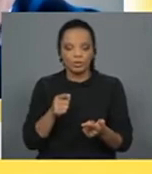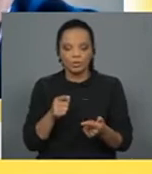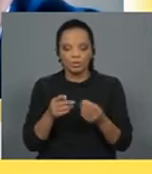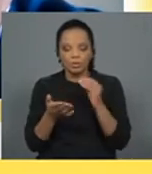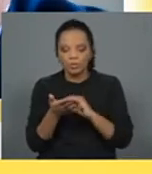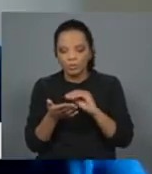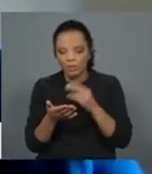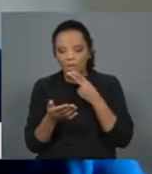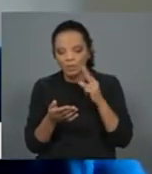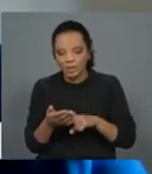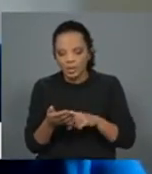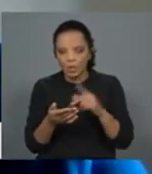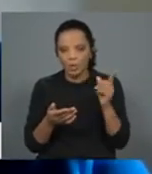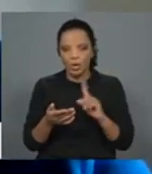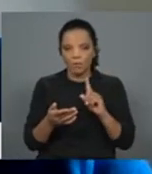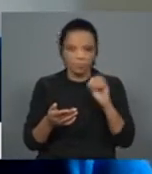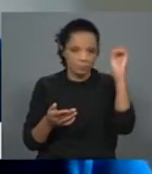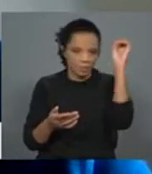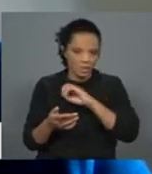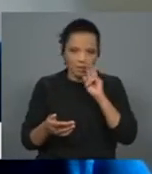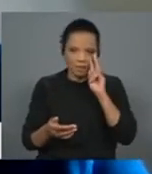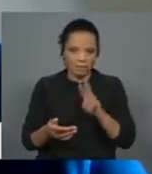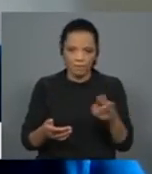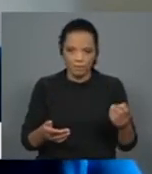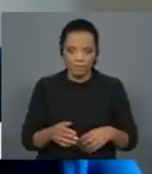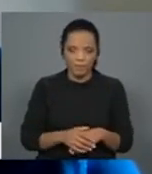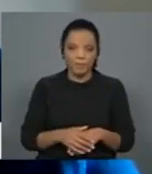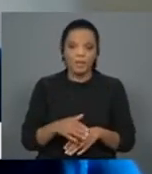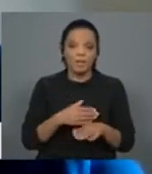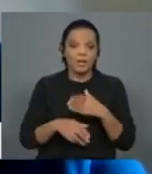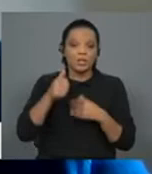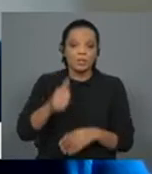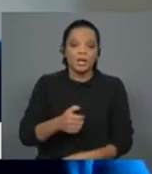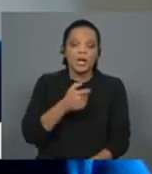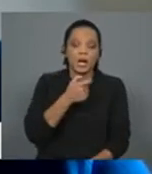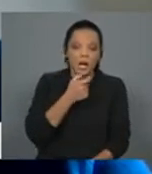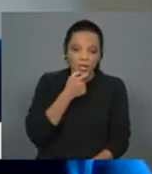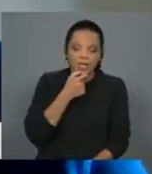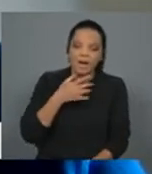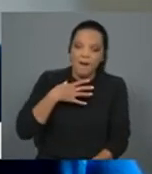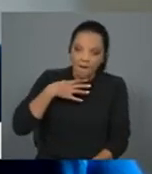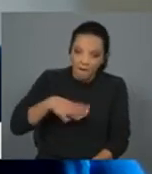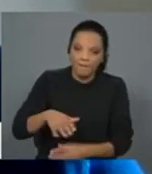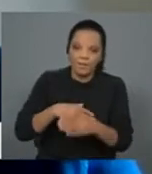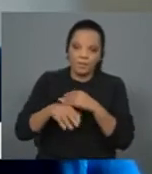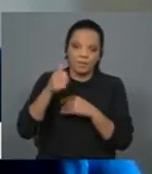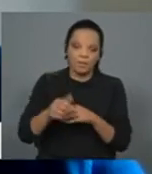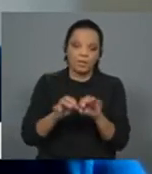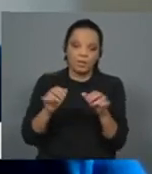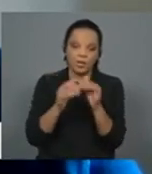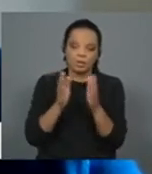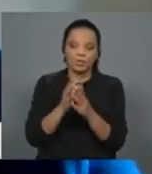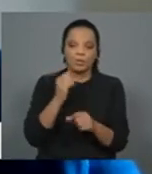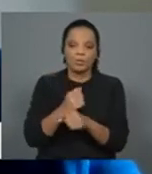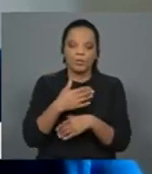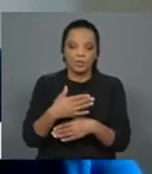verdade ou não. E, portanto, só faz bem quem quer fazer bem. E repare, como em todas as profissões,